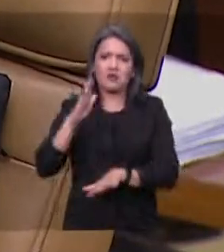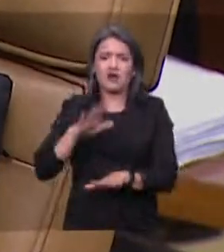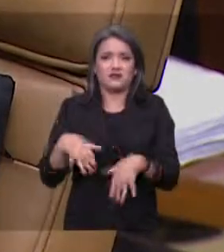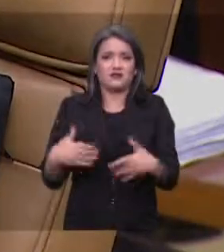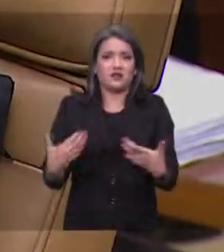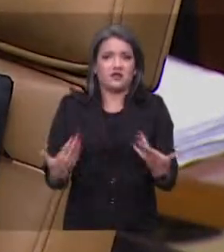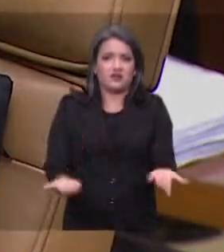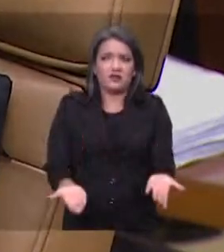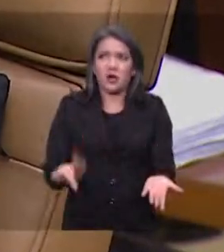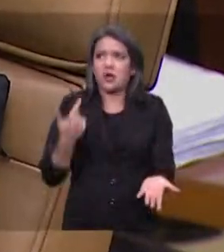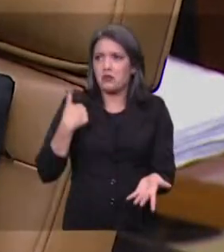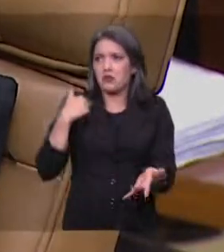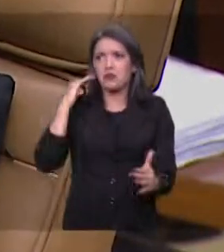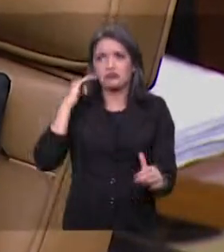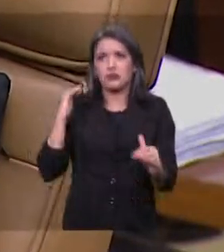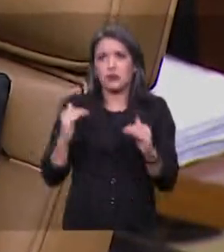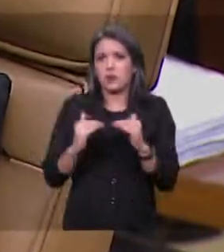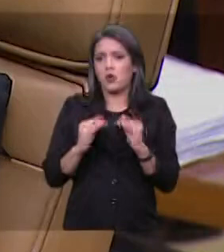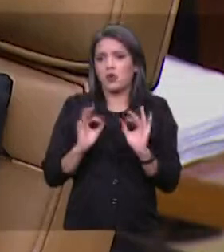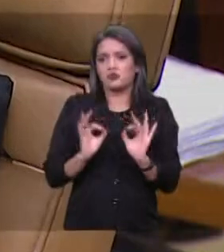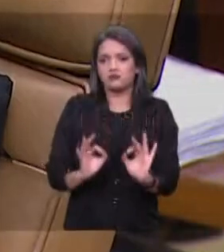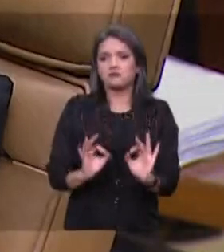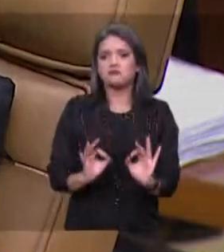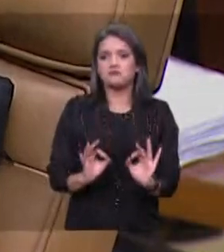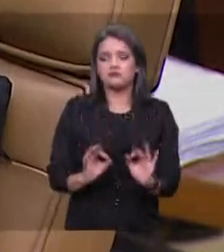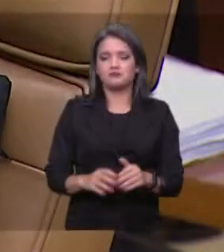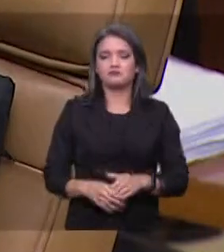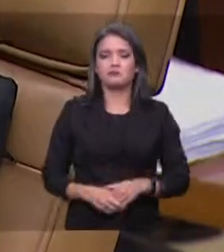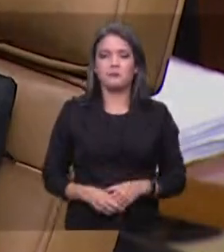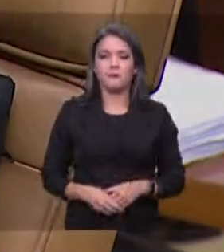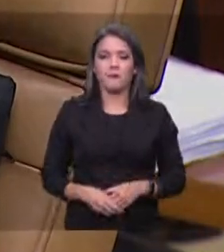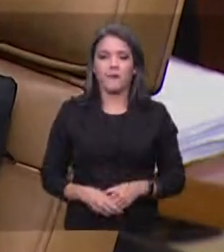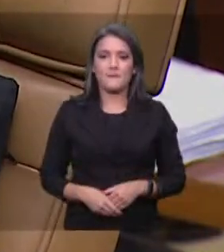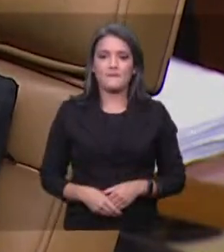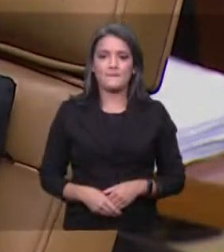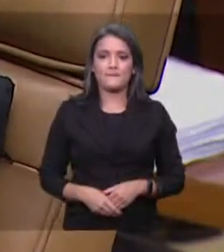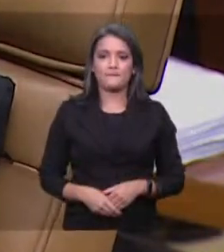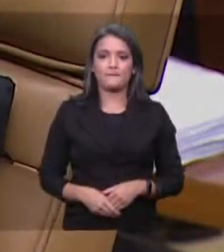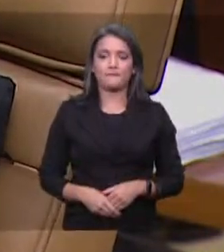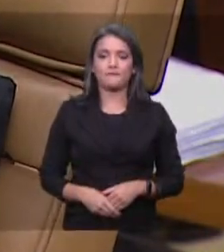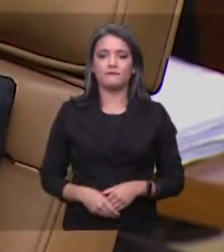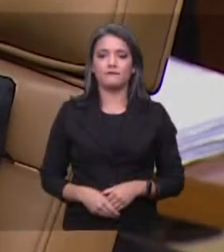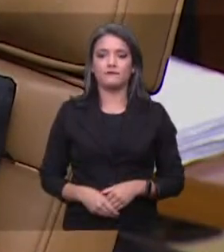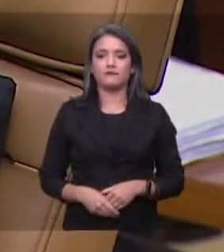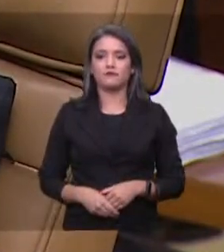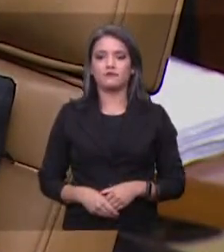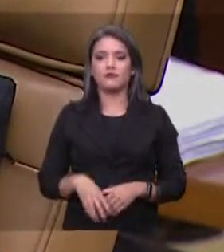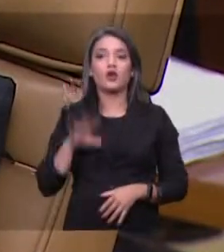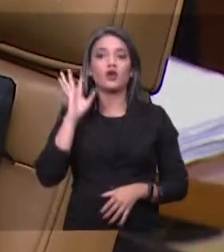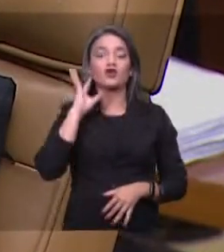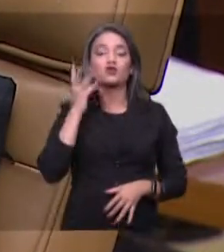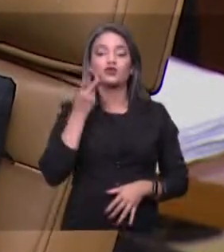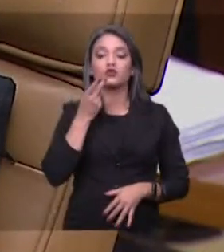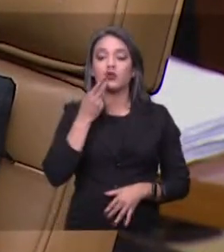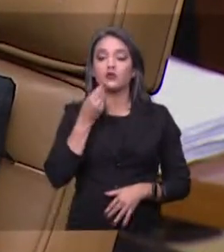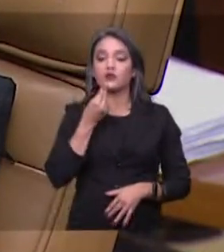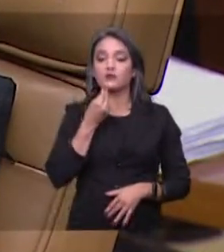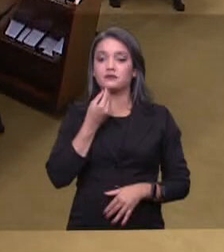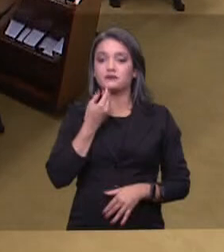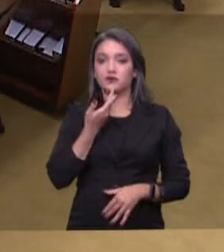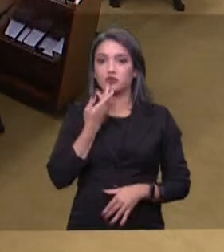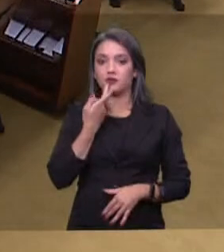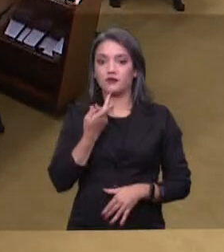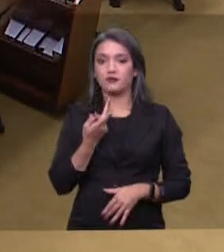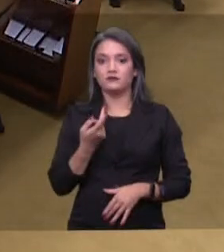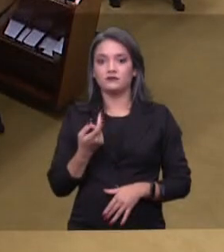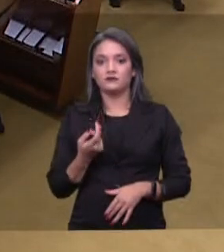nenhuma divergência. Não há divergência aqui. Eu mantive a letra da lei... Permite, ministro Fux,